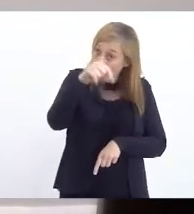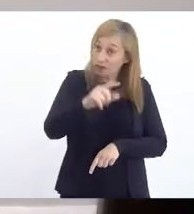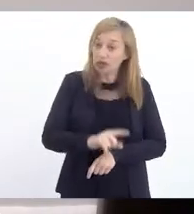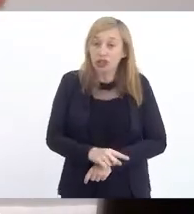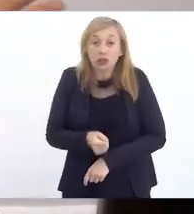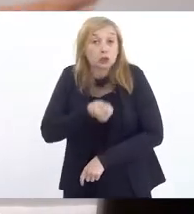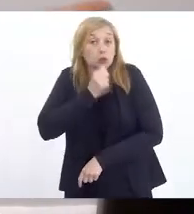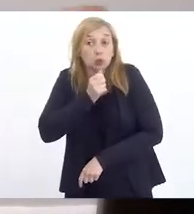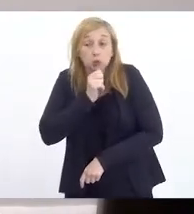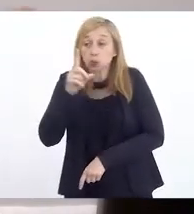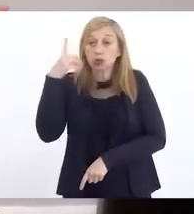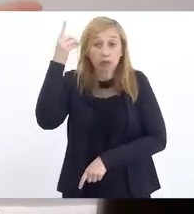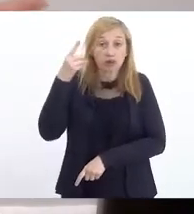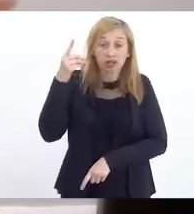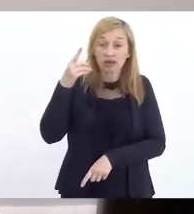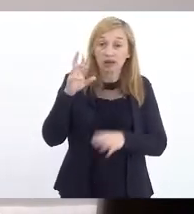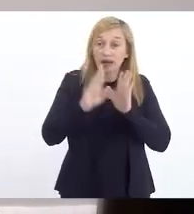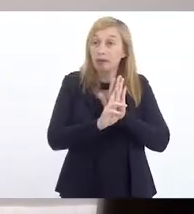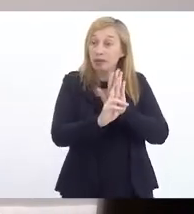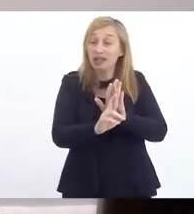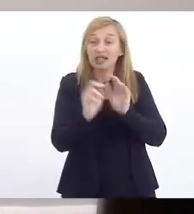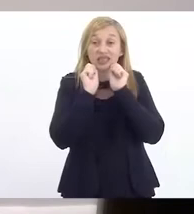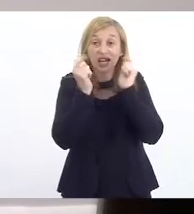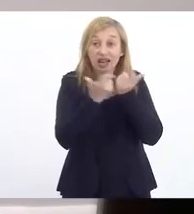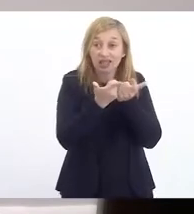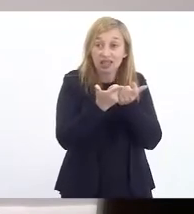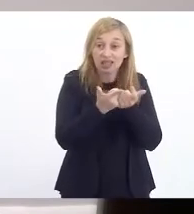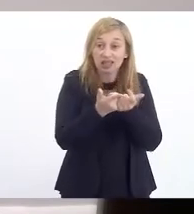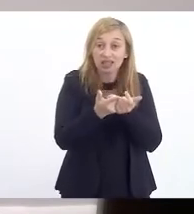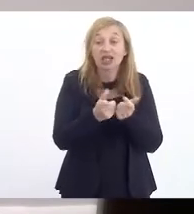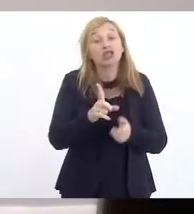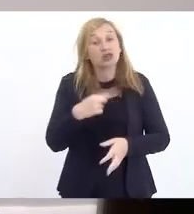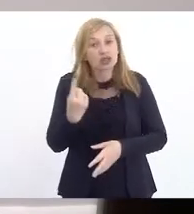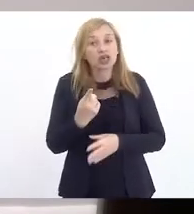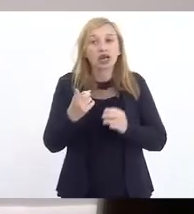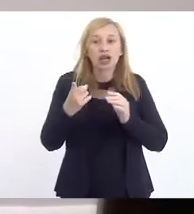Nenhum deputado representa a Alerje, a gente representa, e como tem que ser,